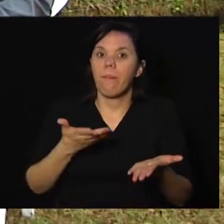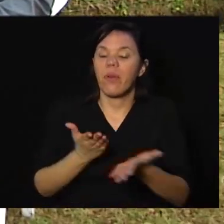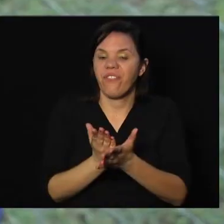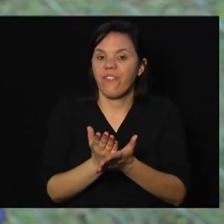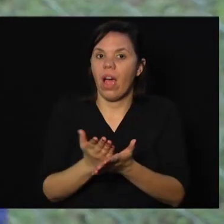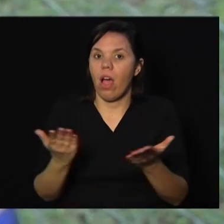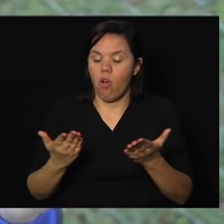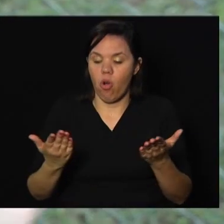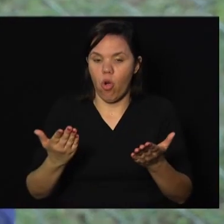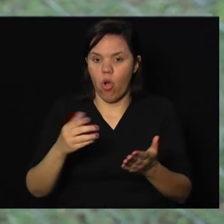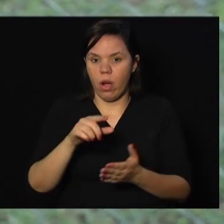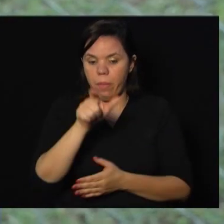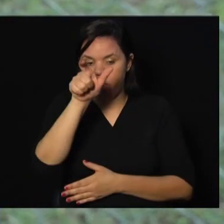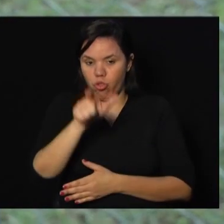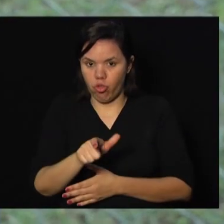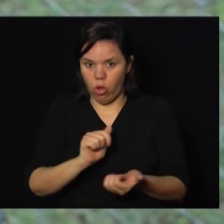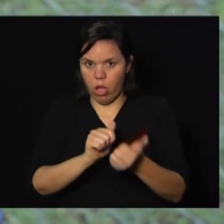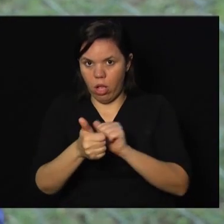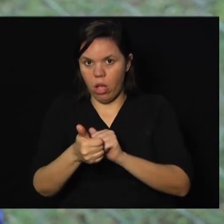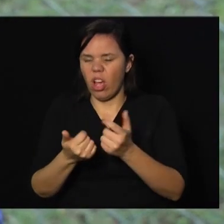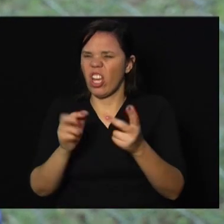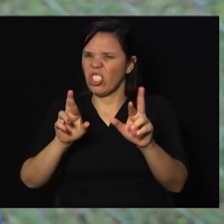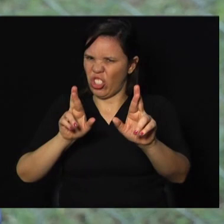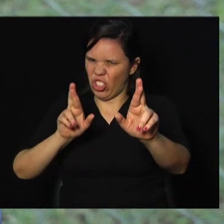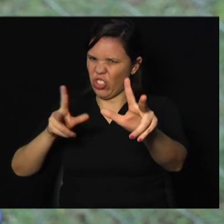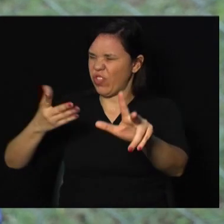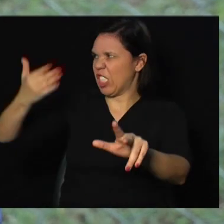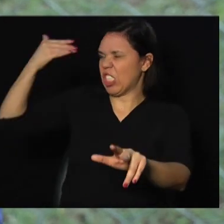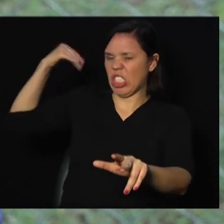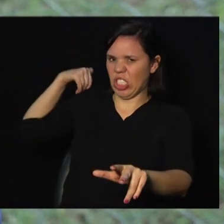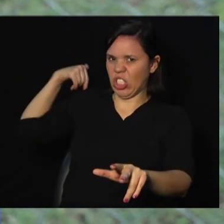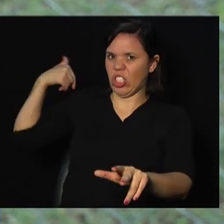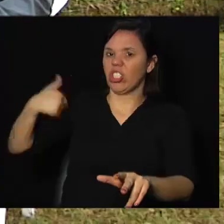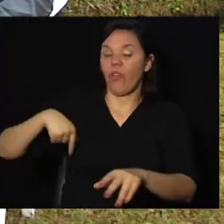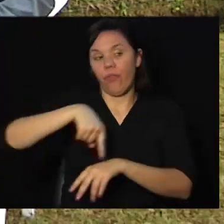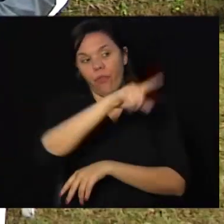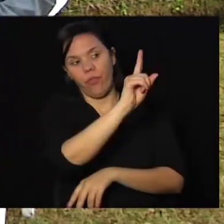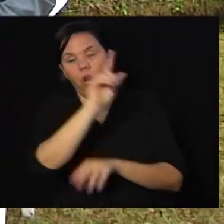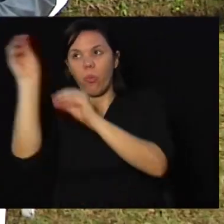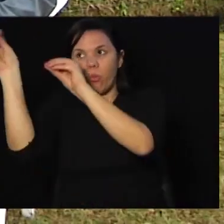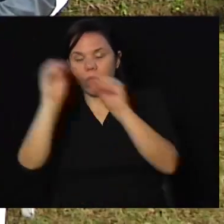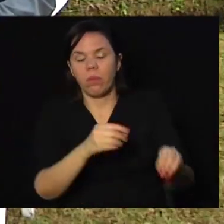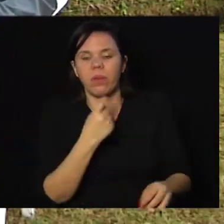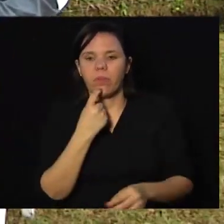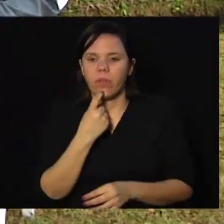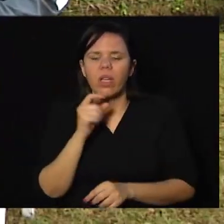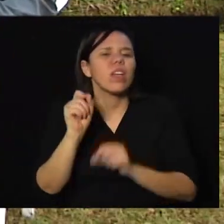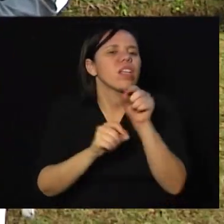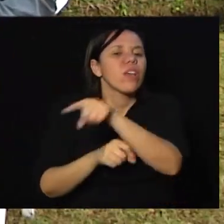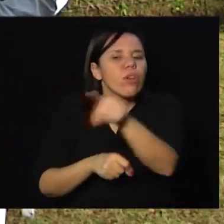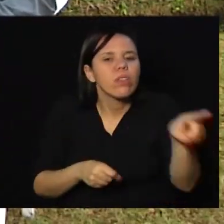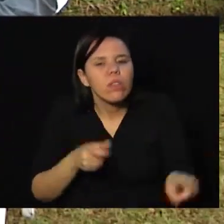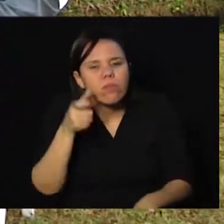garoto hoje é bem diferente do quando eu jogava, que eu também fui para Campinas. Para quem está nos assistindo,